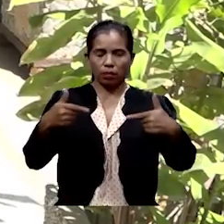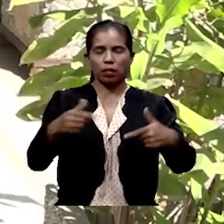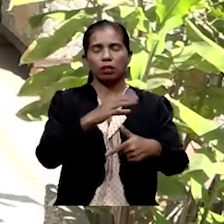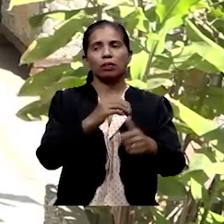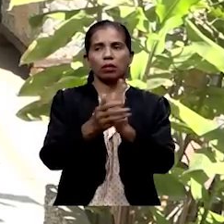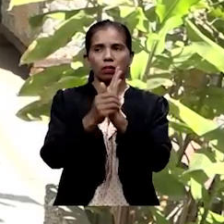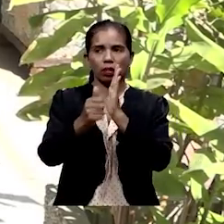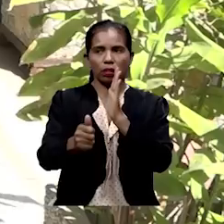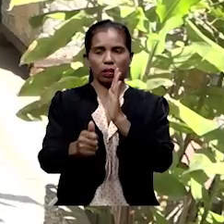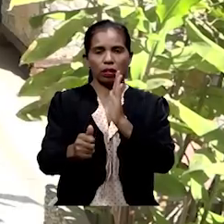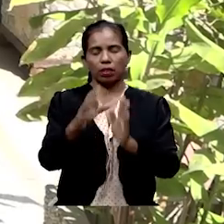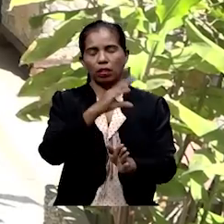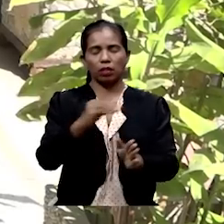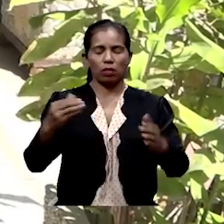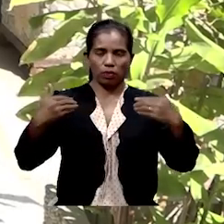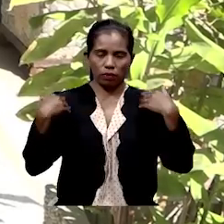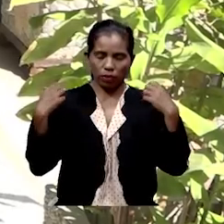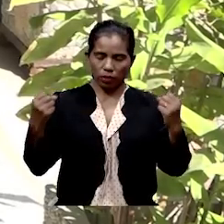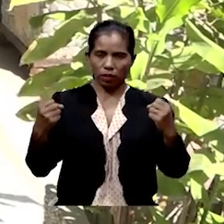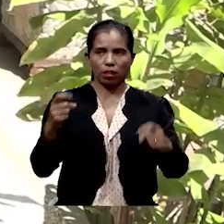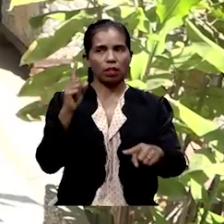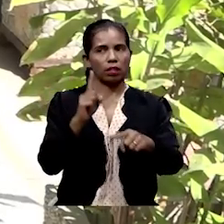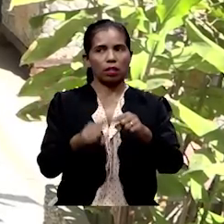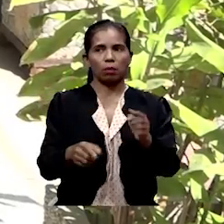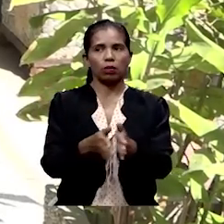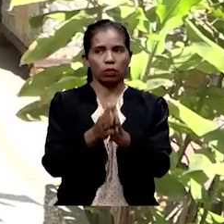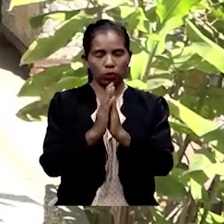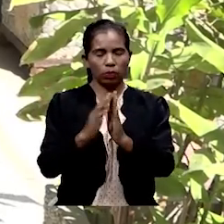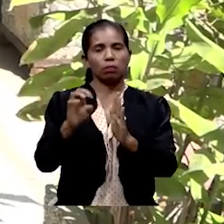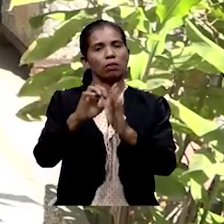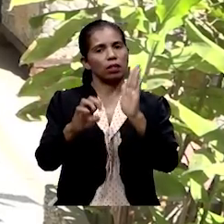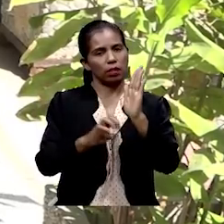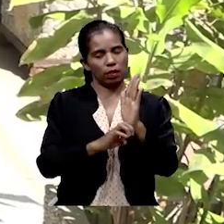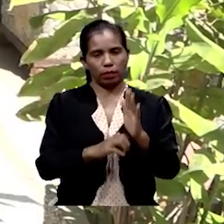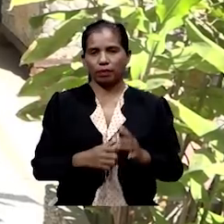capacidade na força nebe ia no labele depende do Estado.